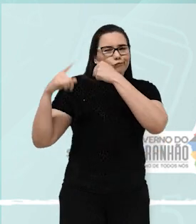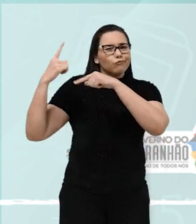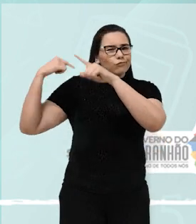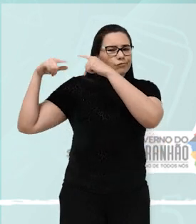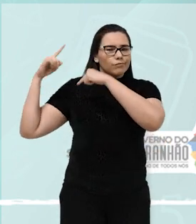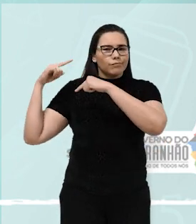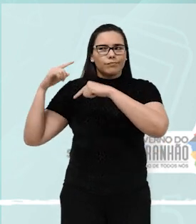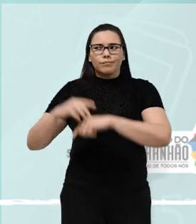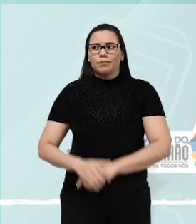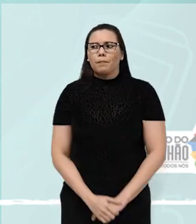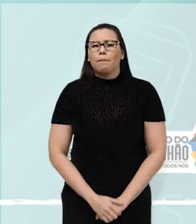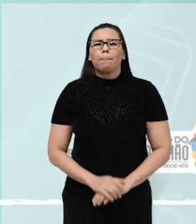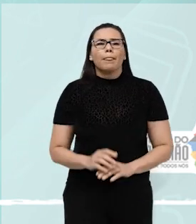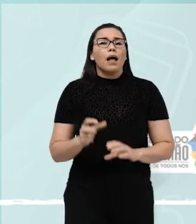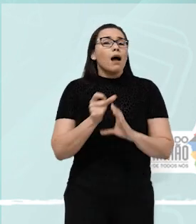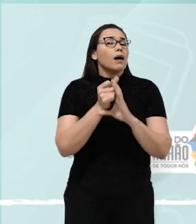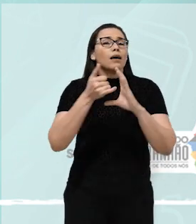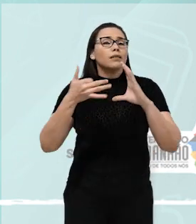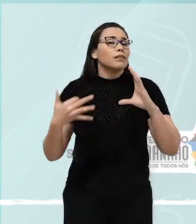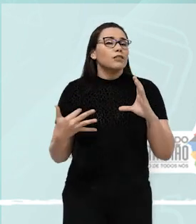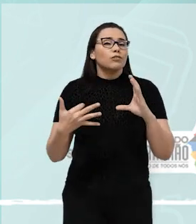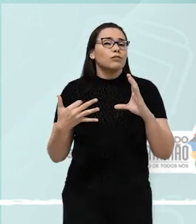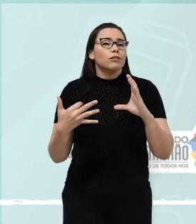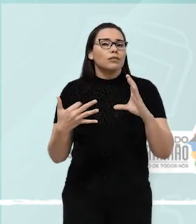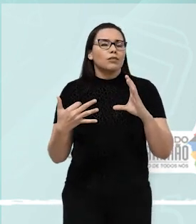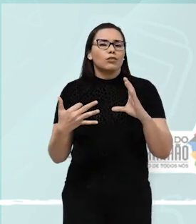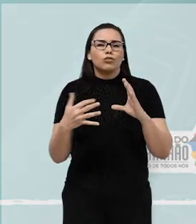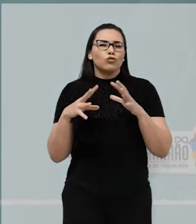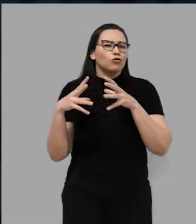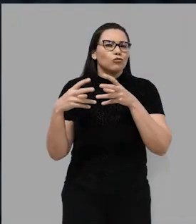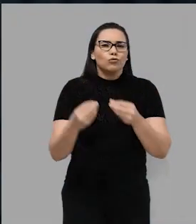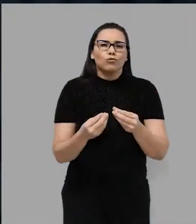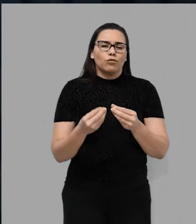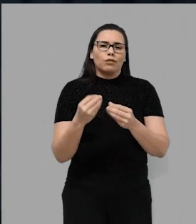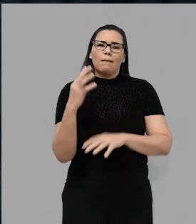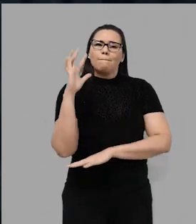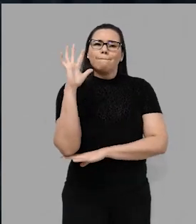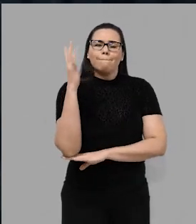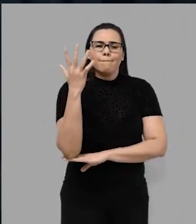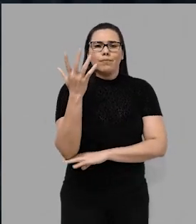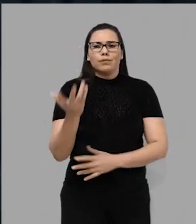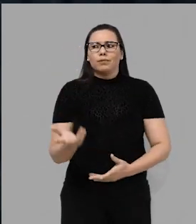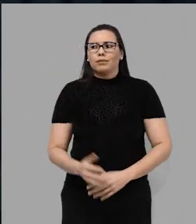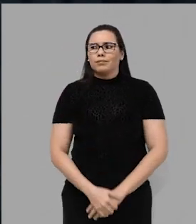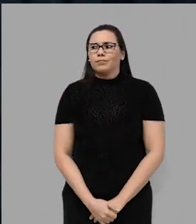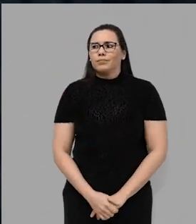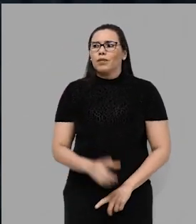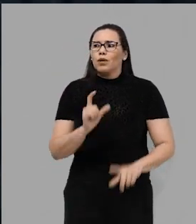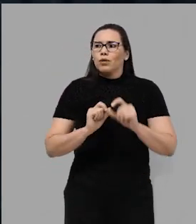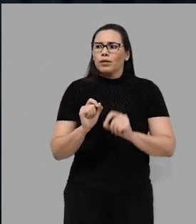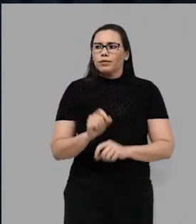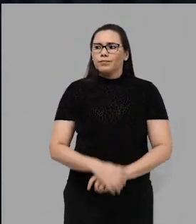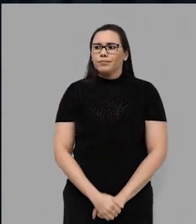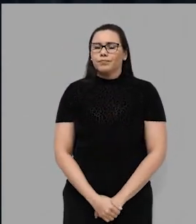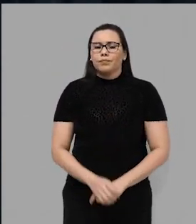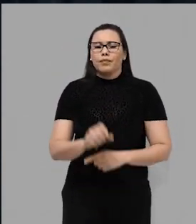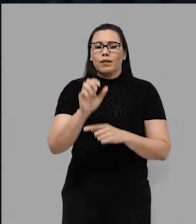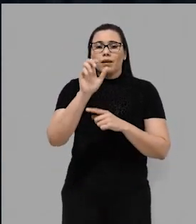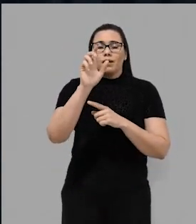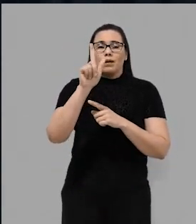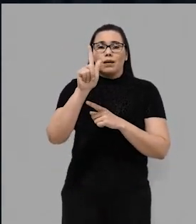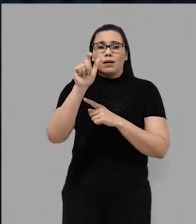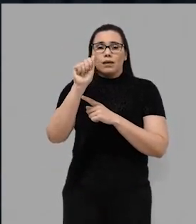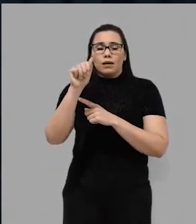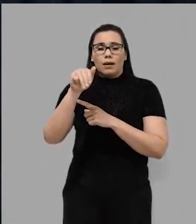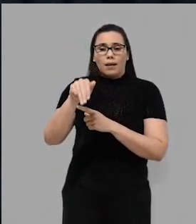seguinte. Qual é a característica que é exclusiva de todas as plantas? Gametângios revestidos por